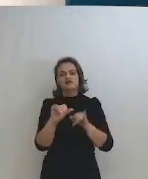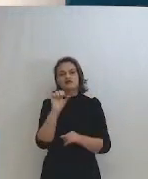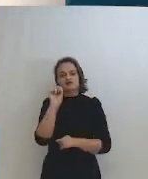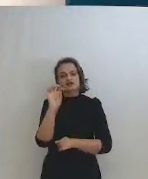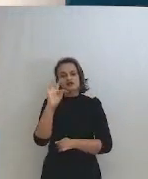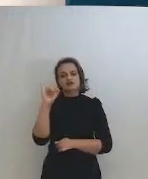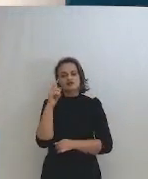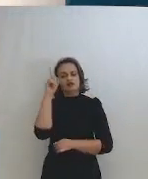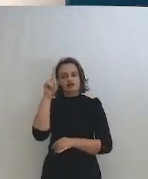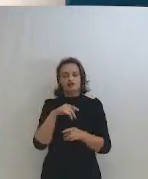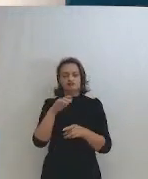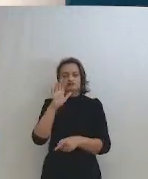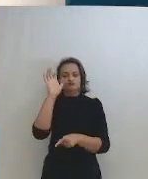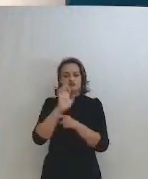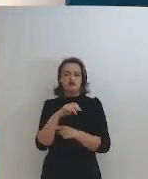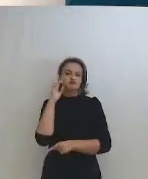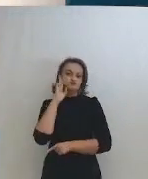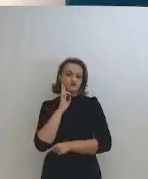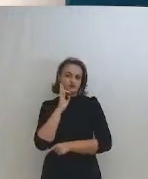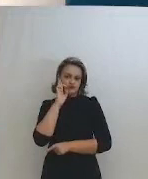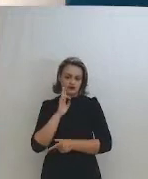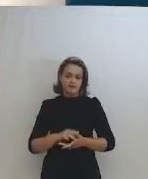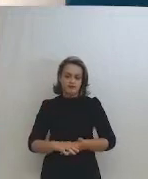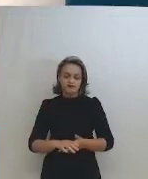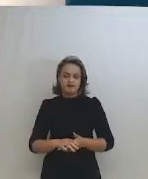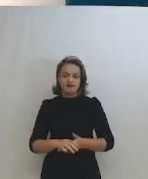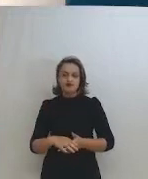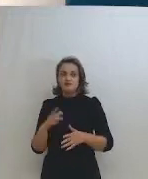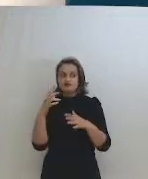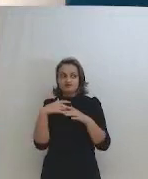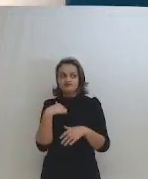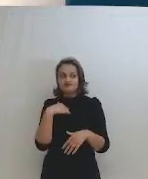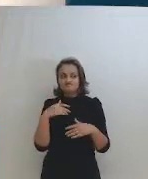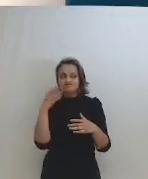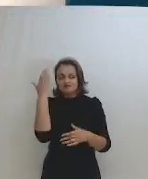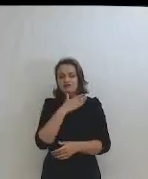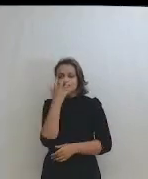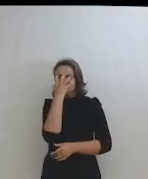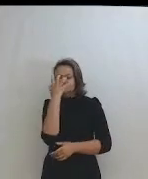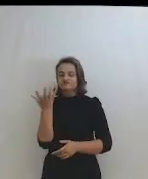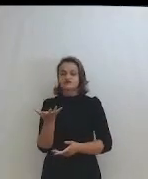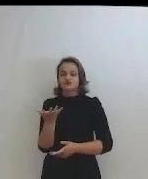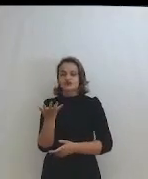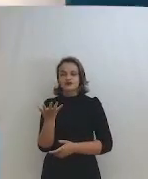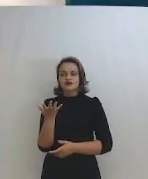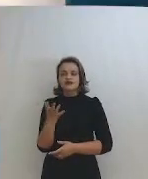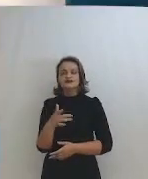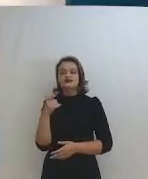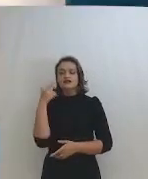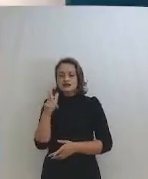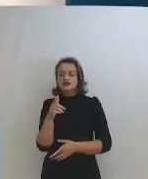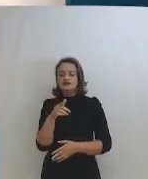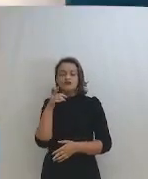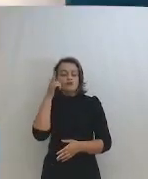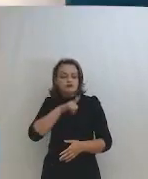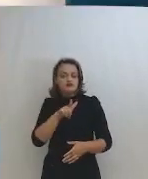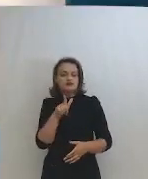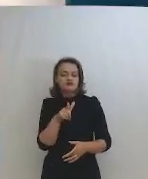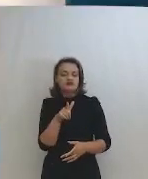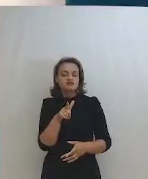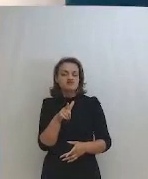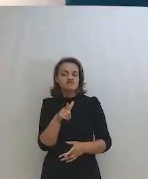de demonstrar tal constrangimento e, por conseguinte, né, obter o relaxamento da prisão por